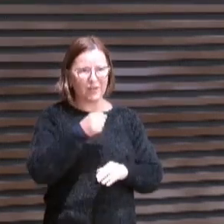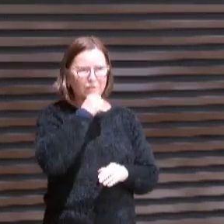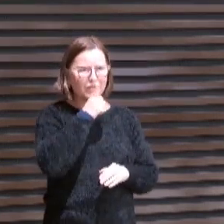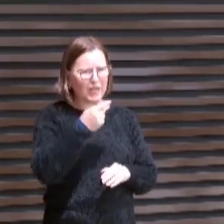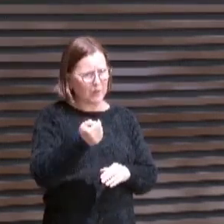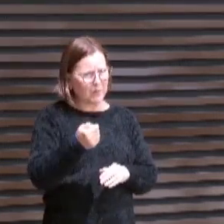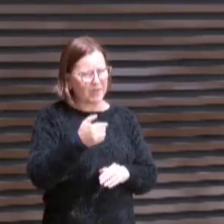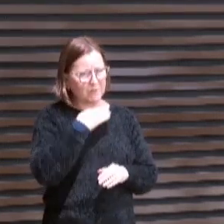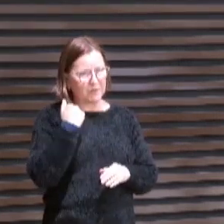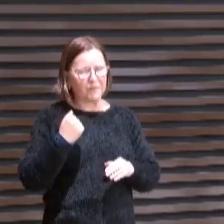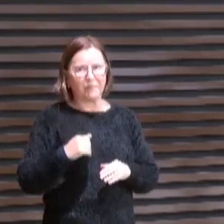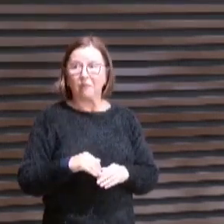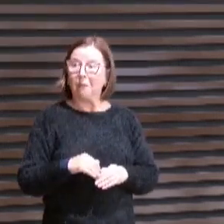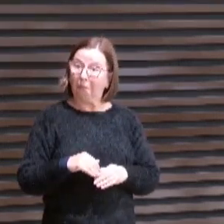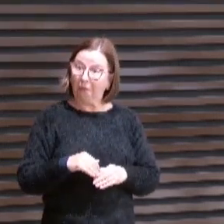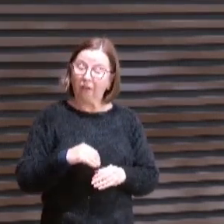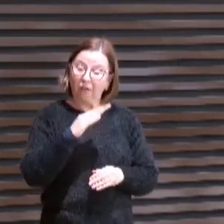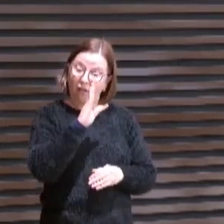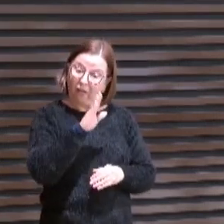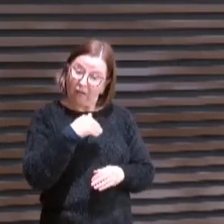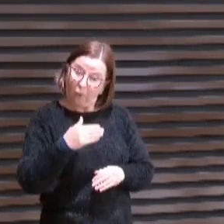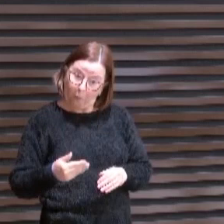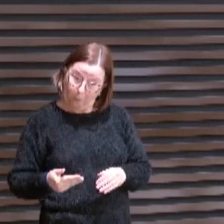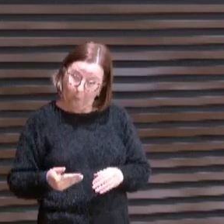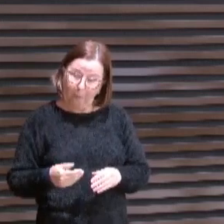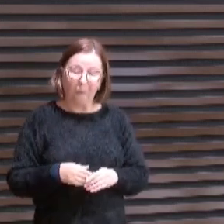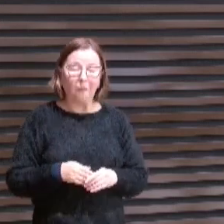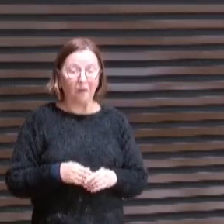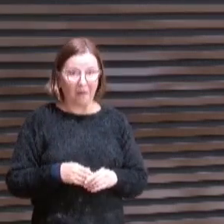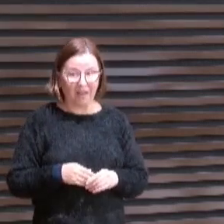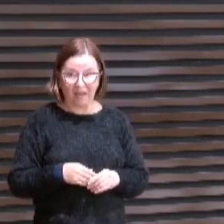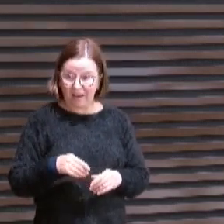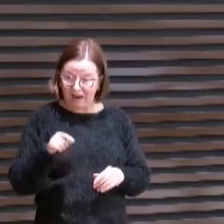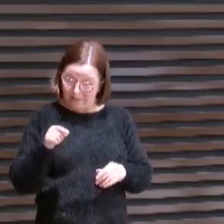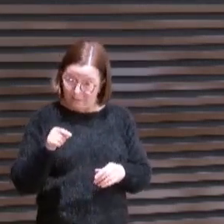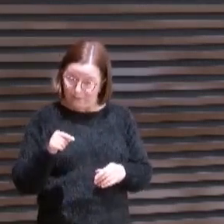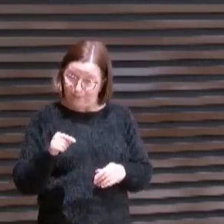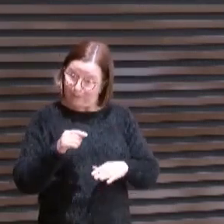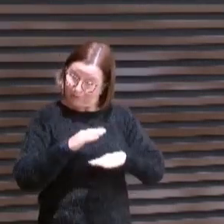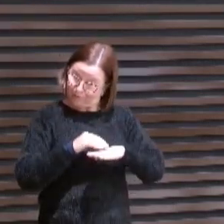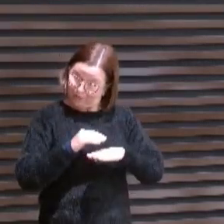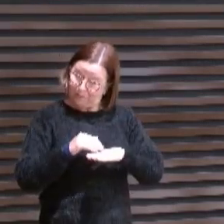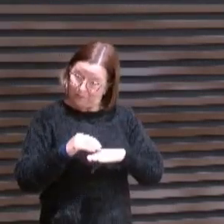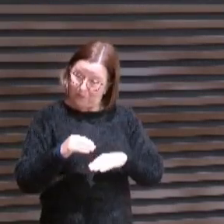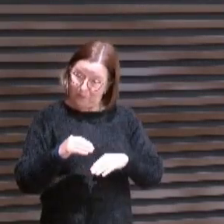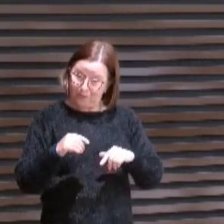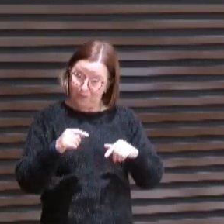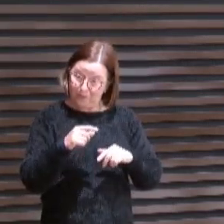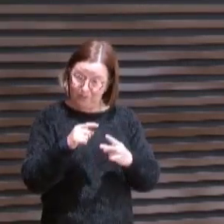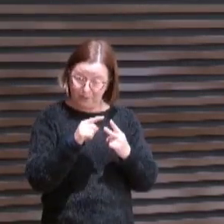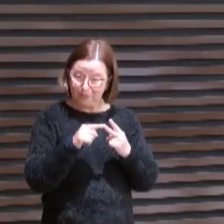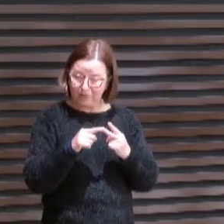Mas quanta honra, o senhor queria que nós estivéssemos aqui na sua morte. Por que o senhor nos